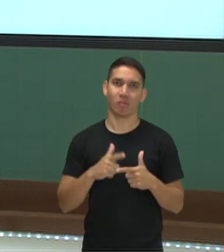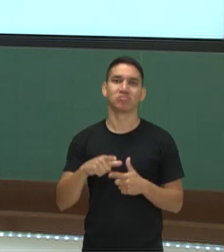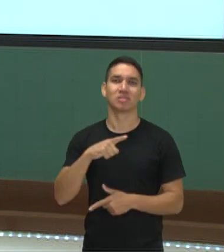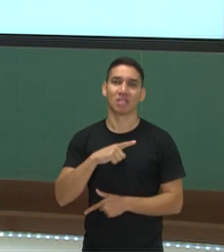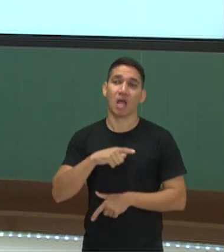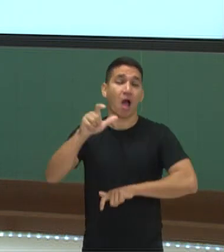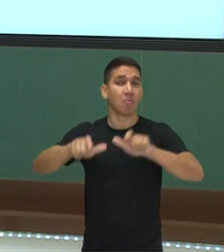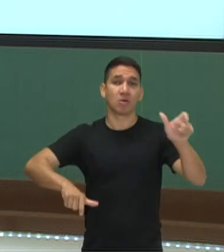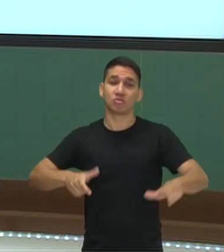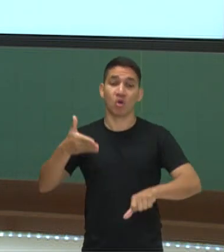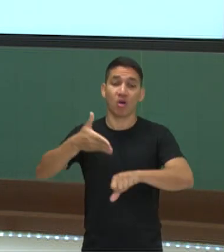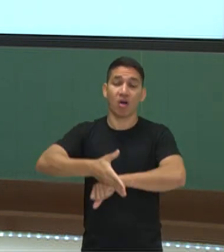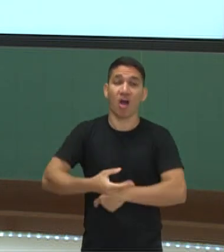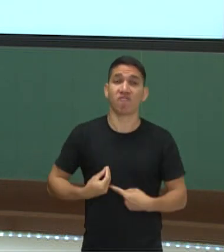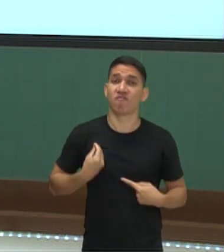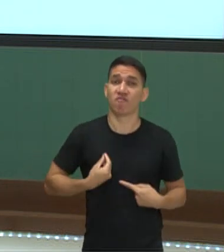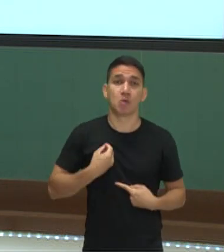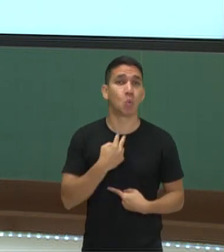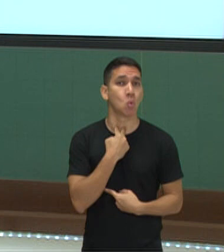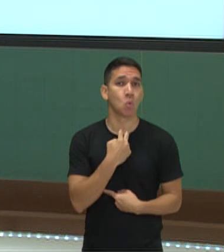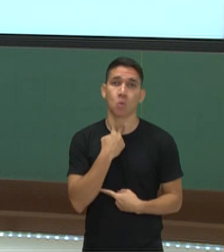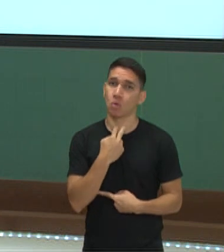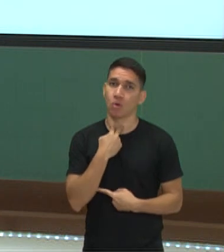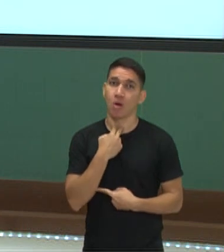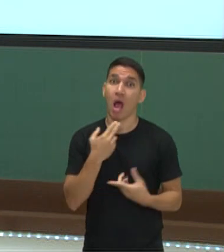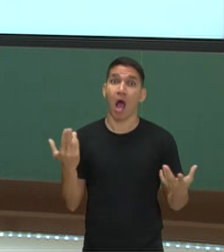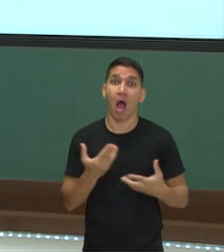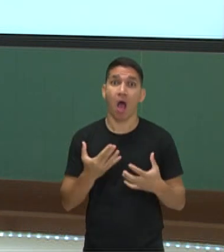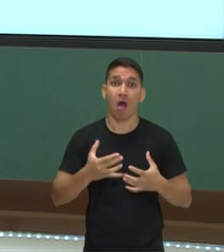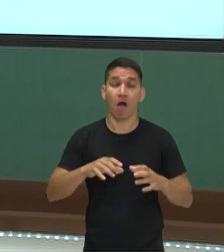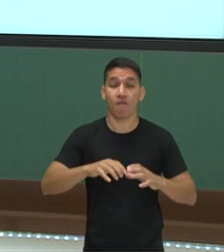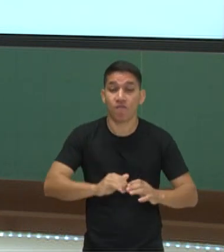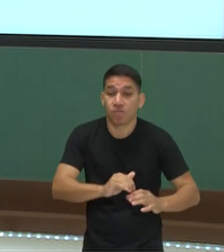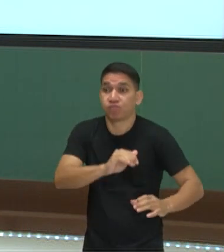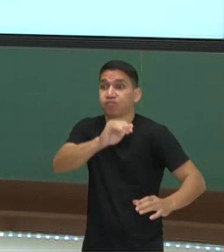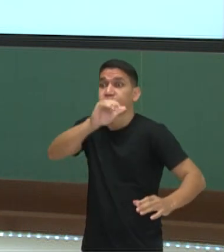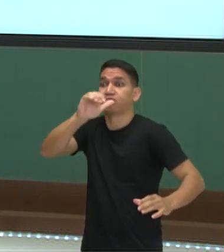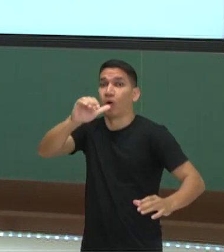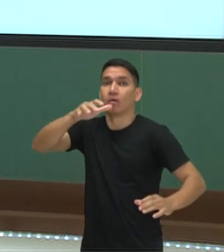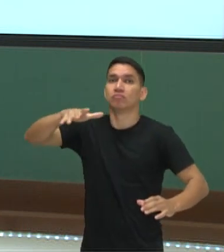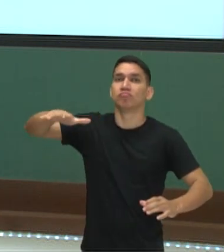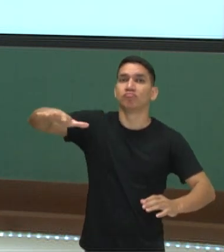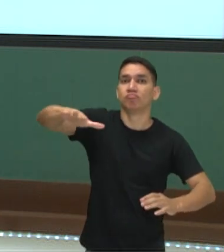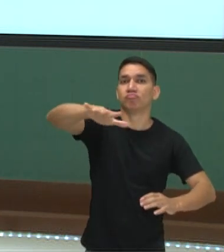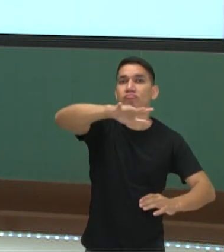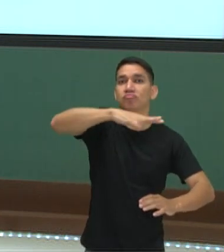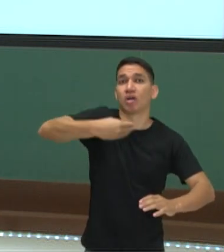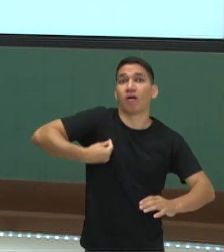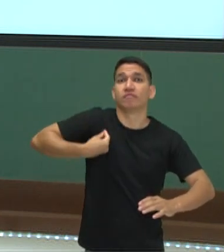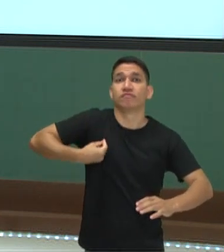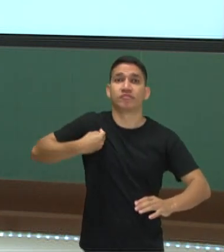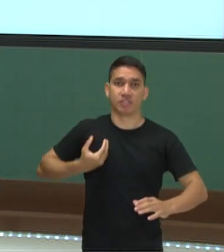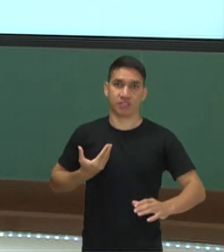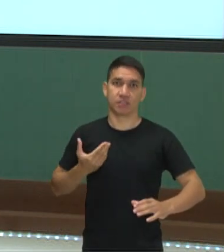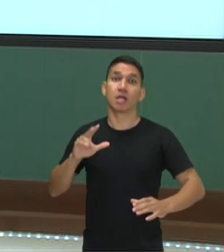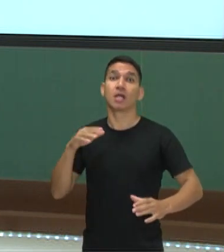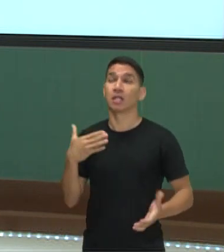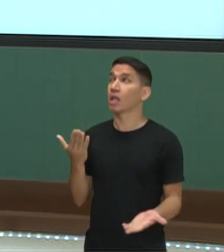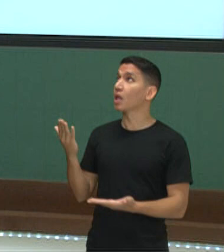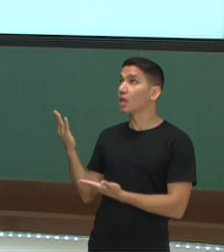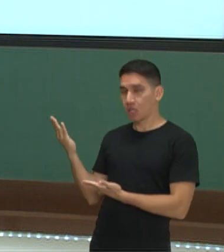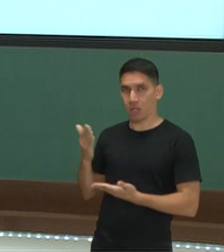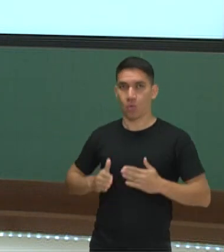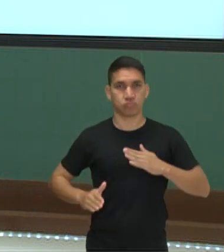não poderiam mais morar no planeta Terra. Estavam morando no espaço. E o WALL-E,